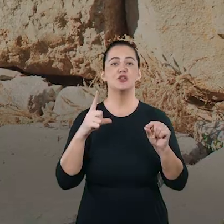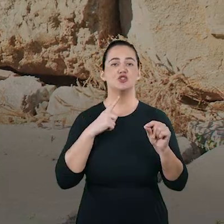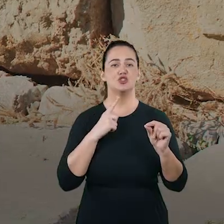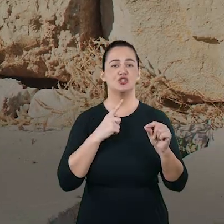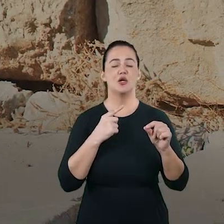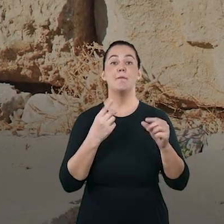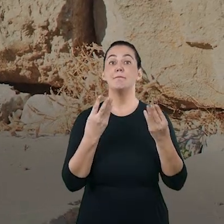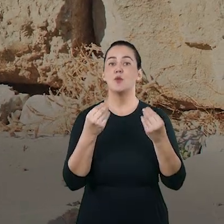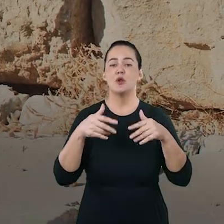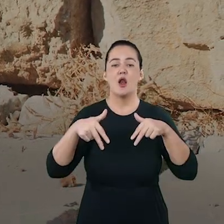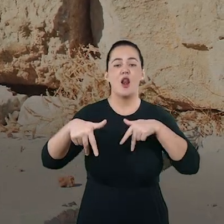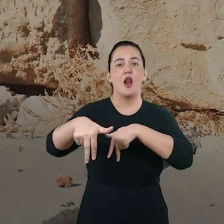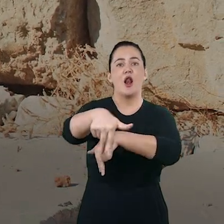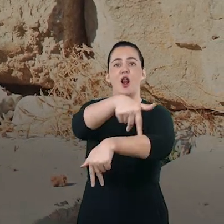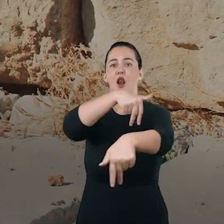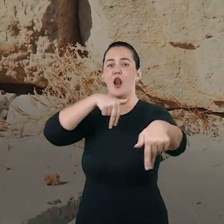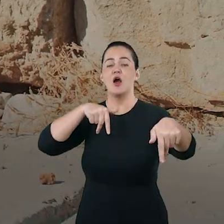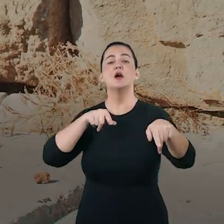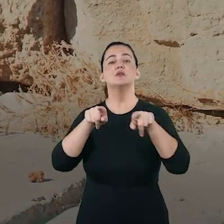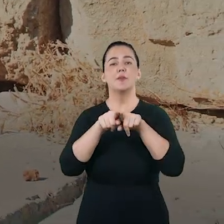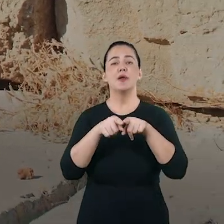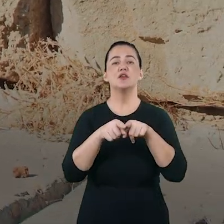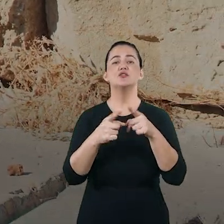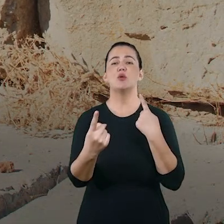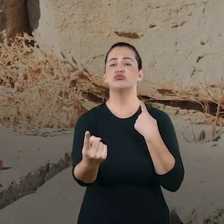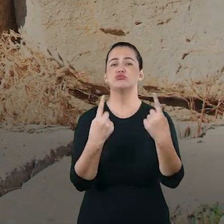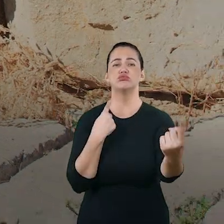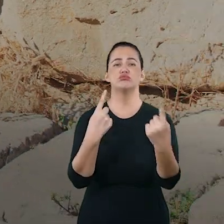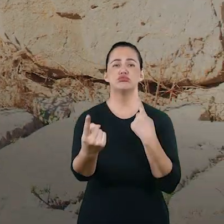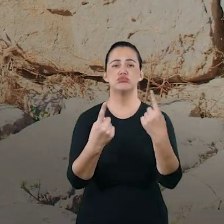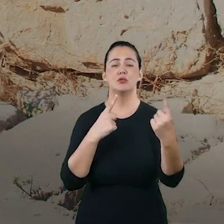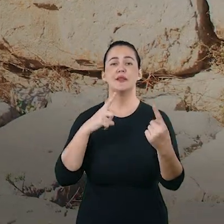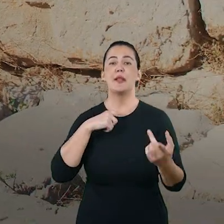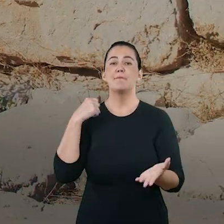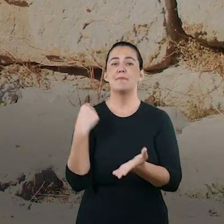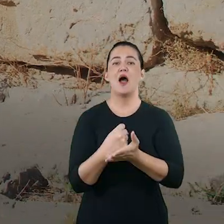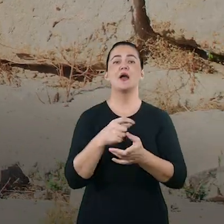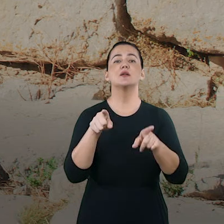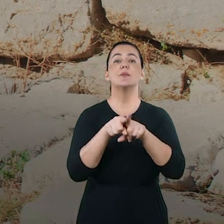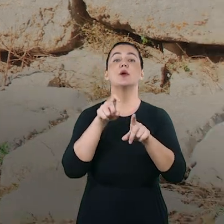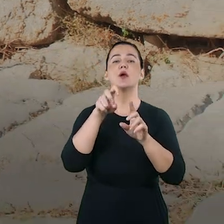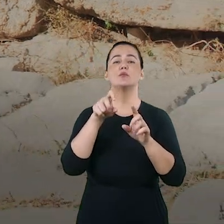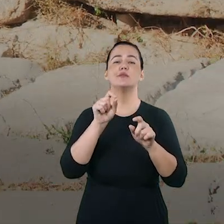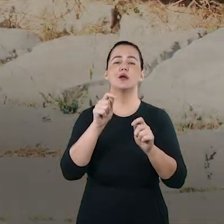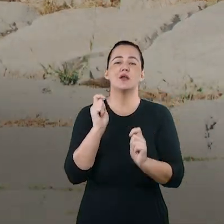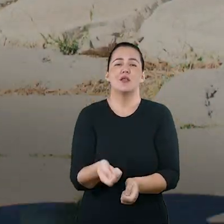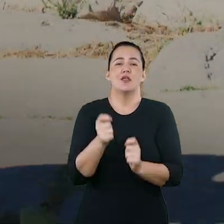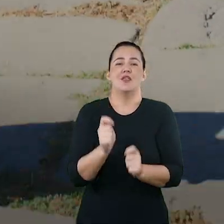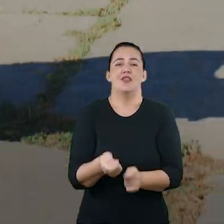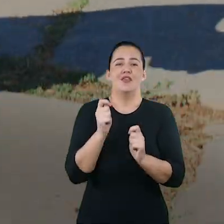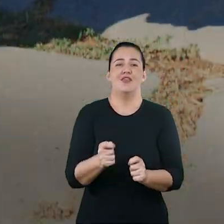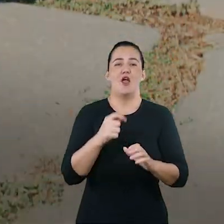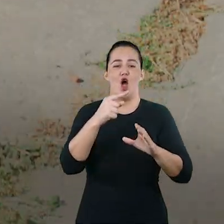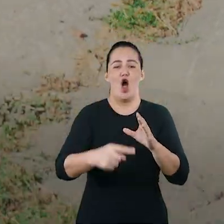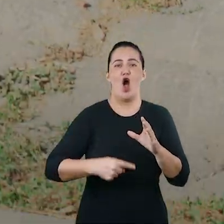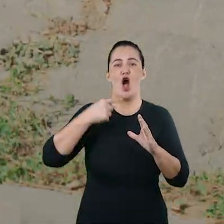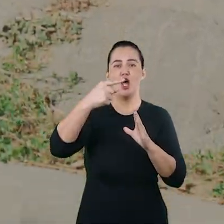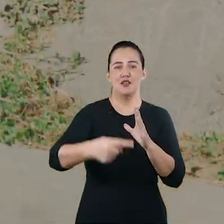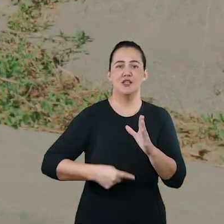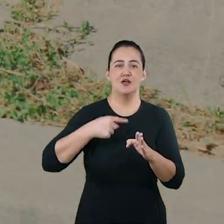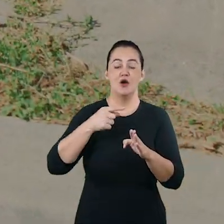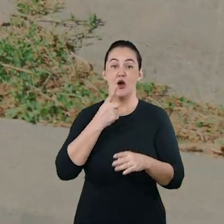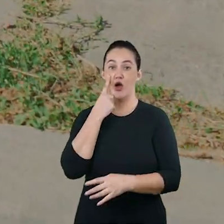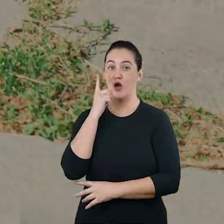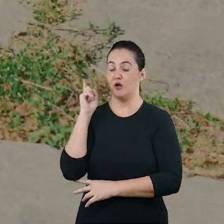passagem de pessoas, havia um trânsito intenso. Tanto é que nós temos a marca desse trânsito até hoje. Olha aqui como a pedra está afundada nesse